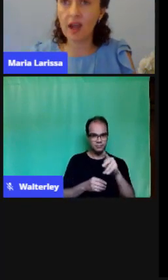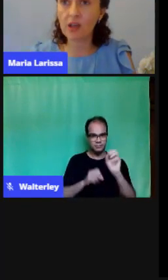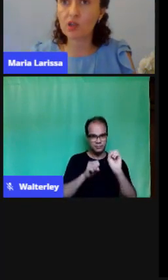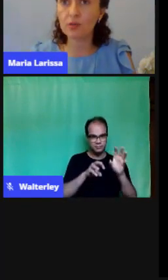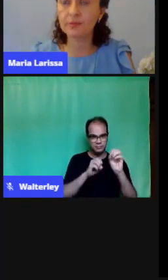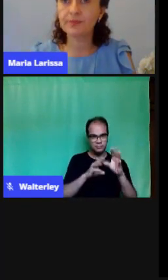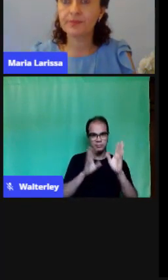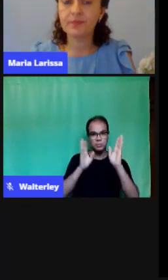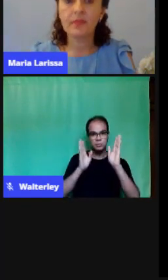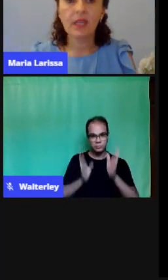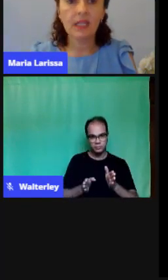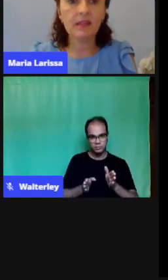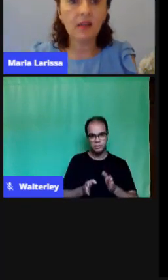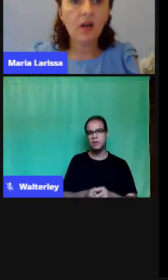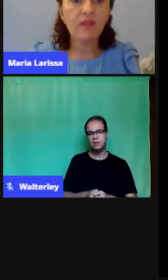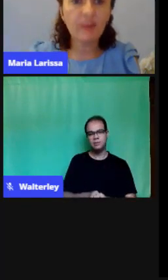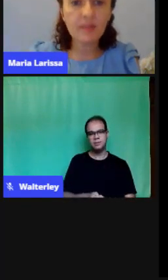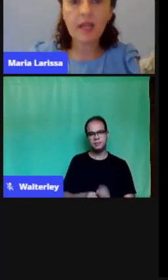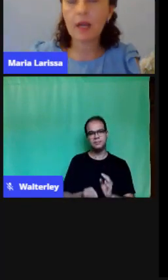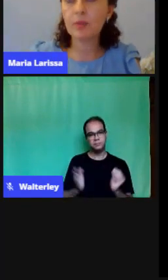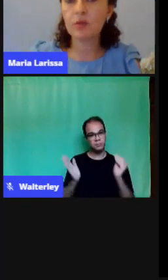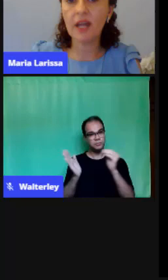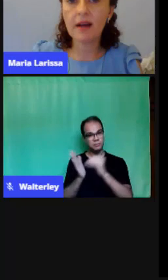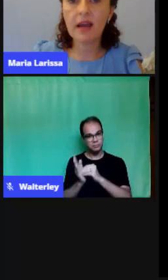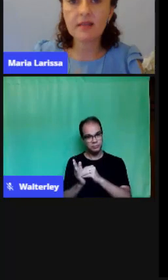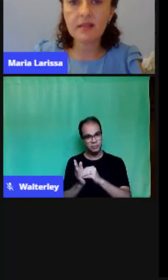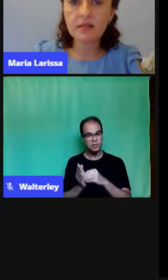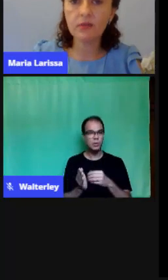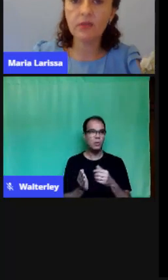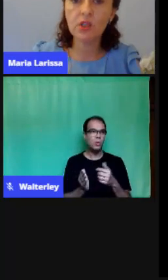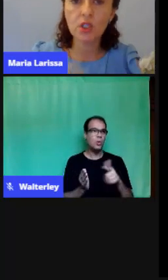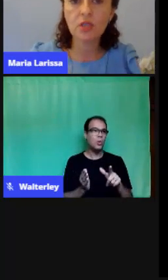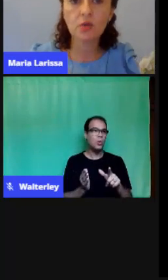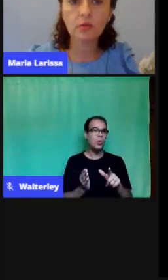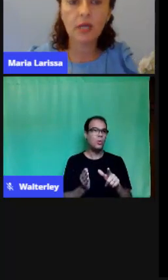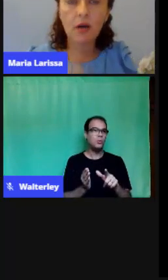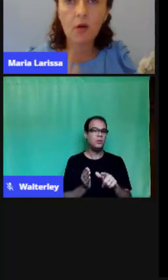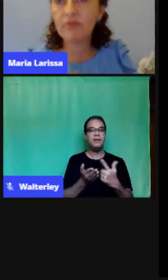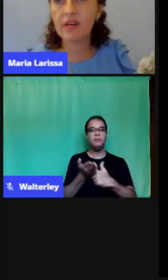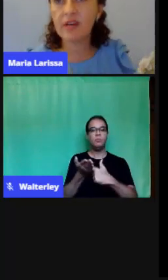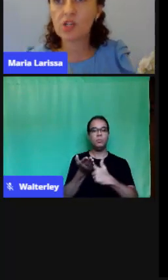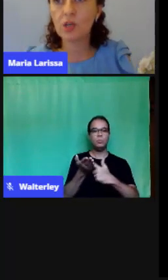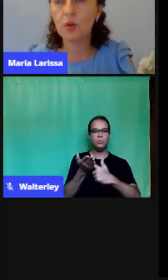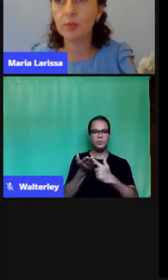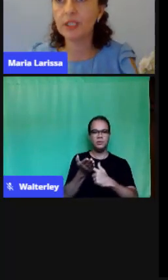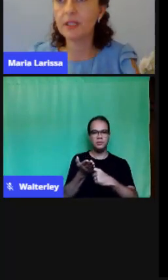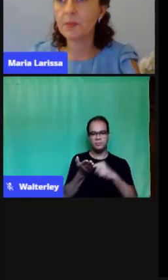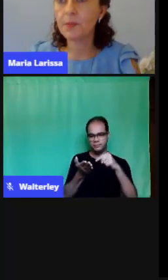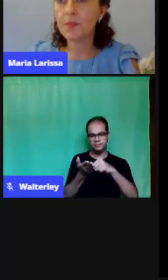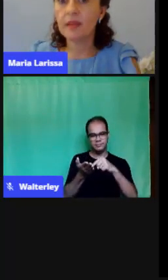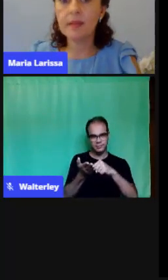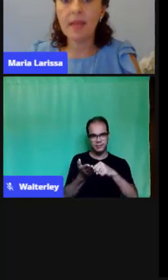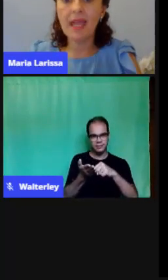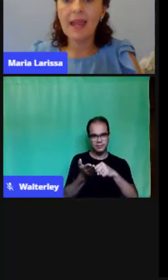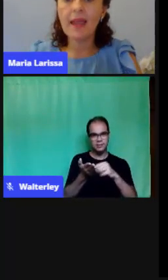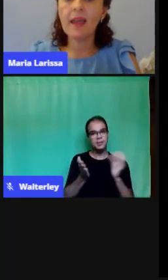livro didático. Então, vamos recapitular? Assista o vídeo e descubra como Vargas chegou ao